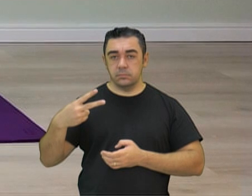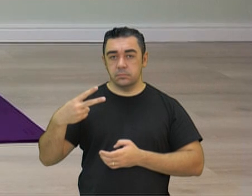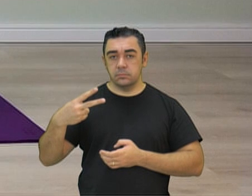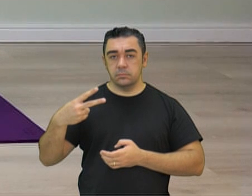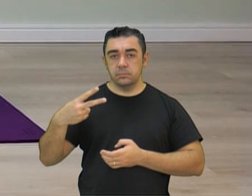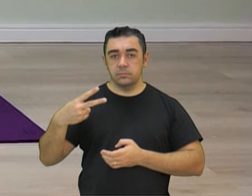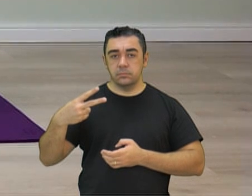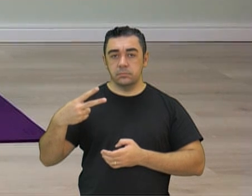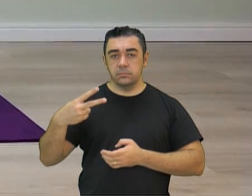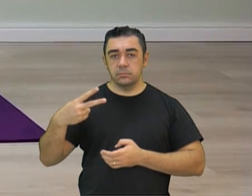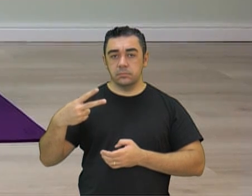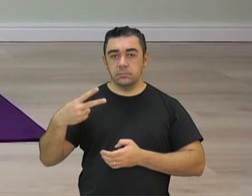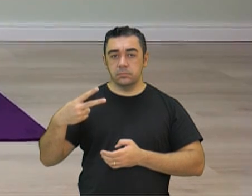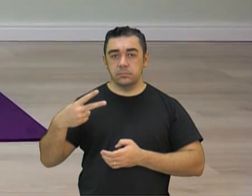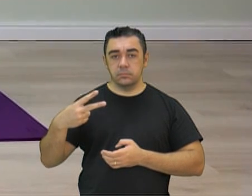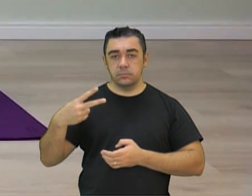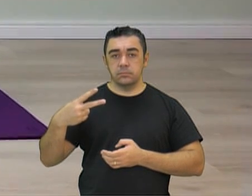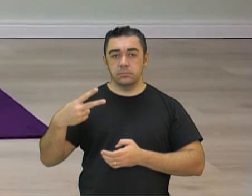3,